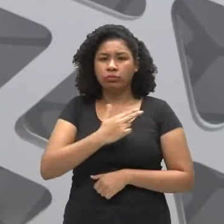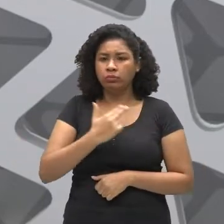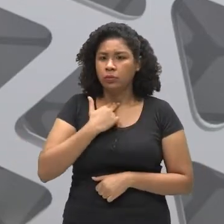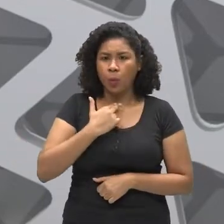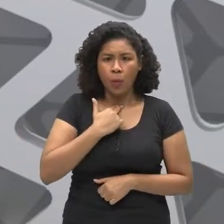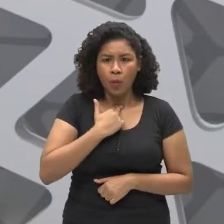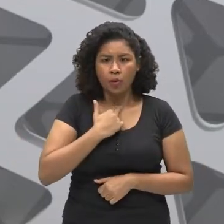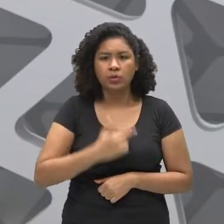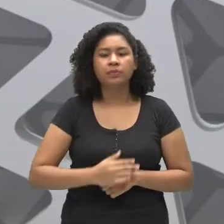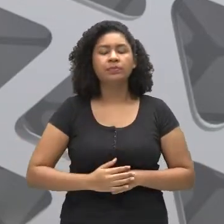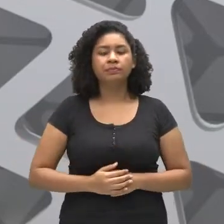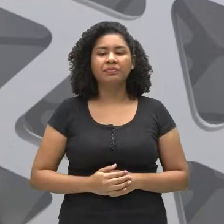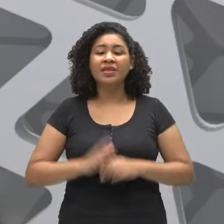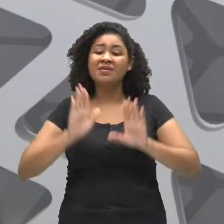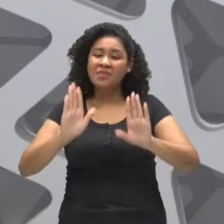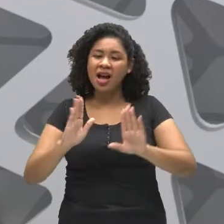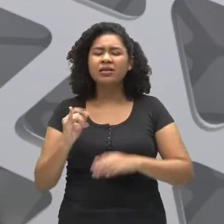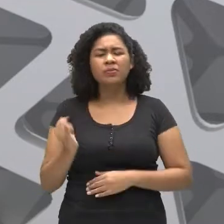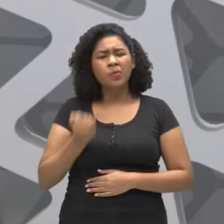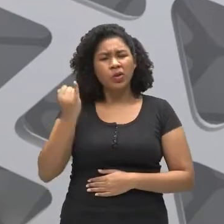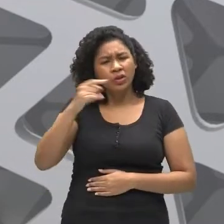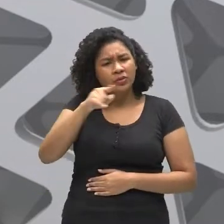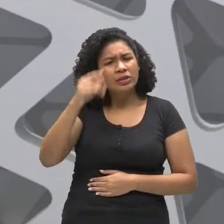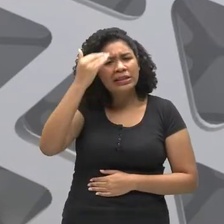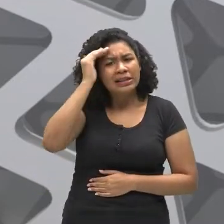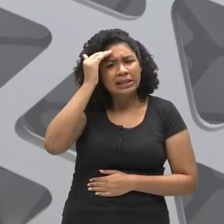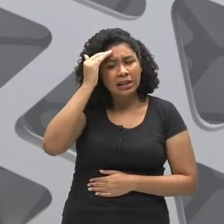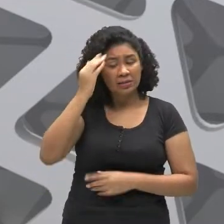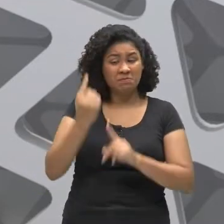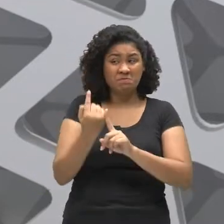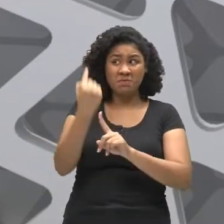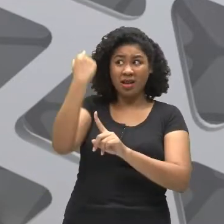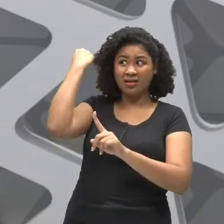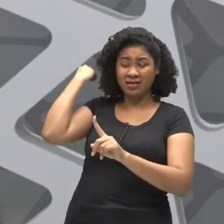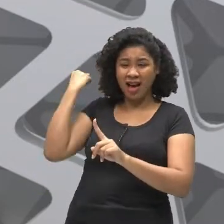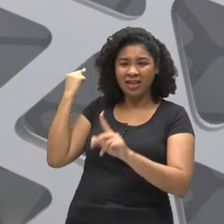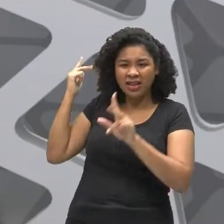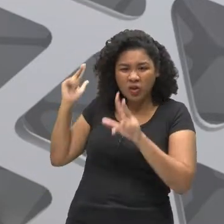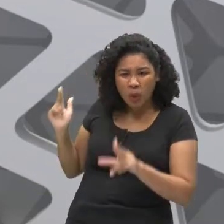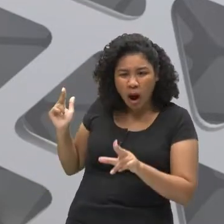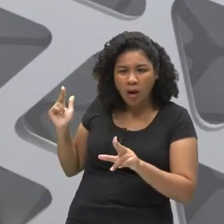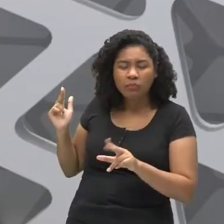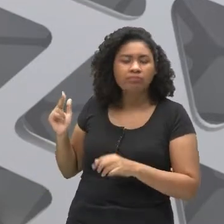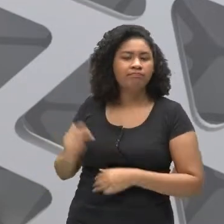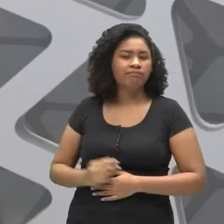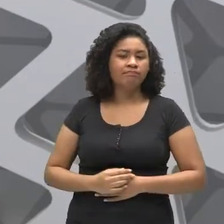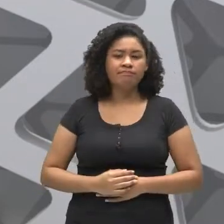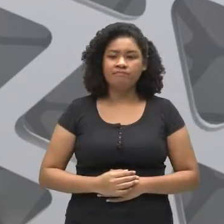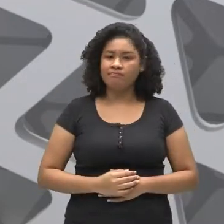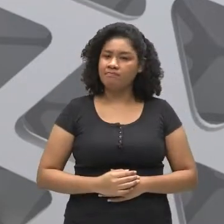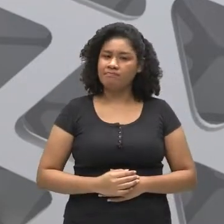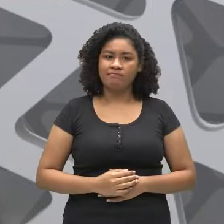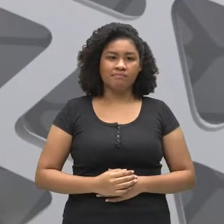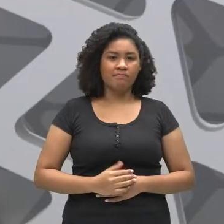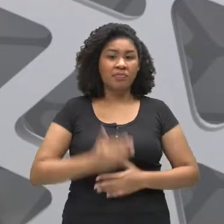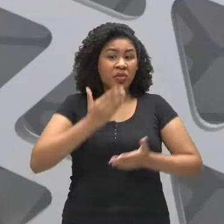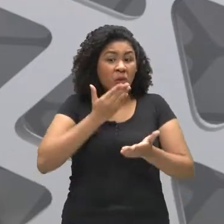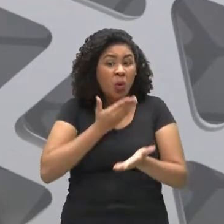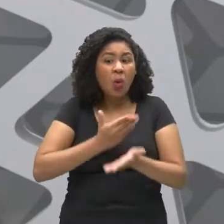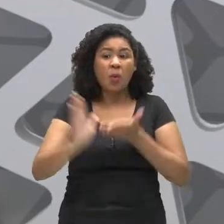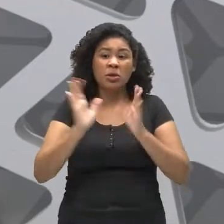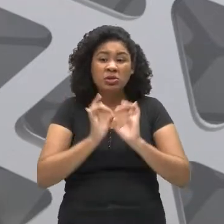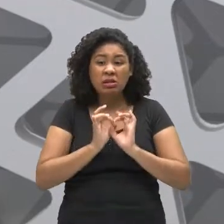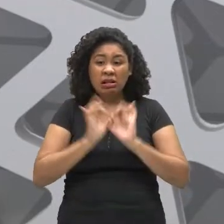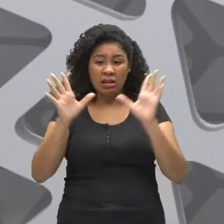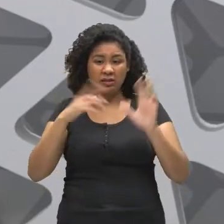saibam que nem sempre foi assim. A liberdade religiosa ela só vai ter na nossa Constituição a partir de